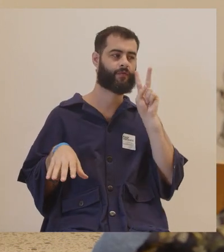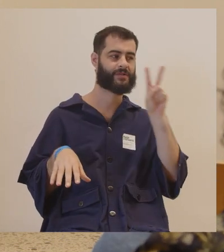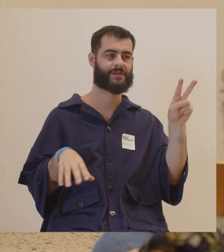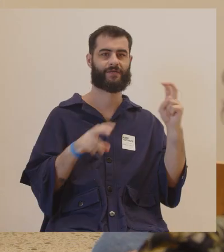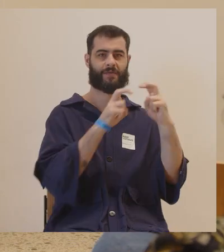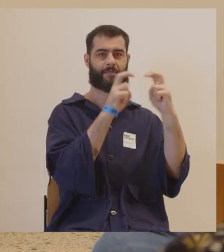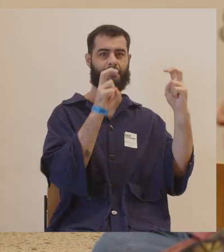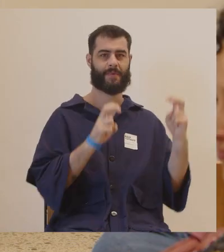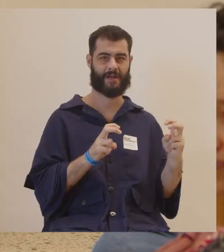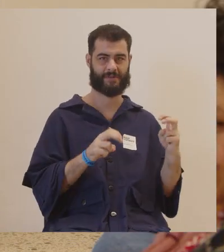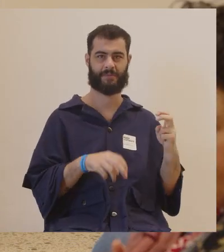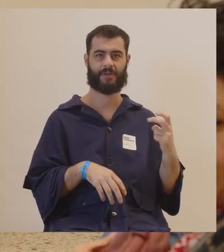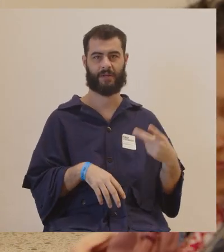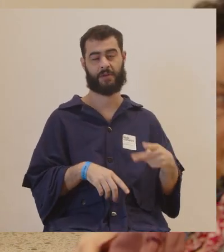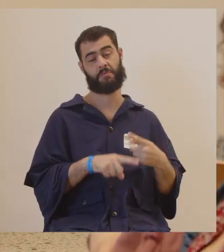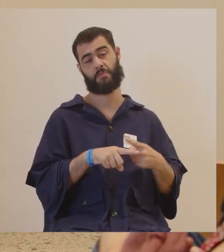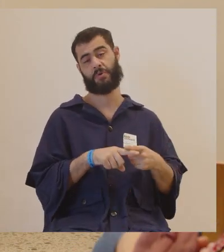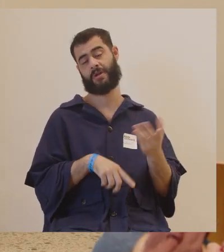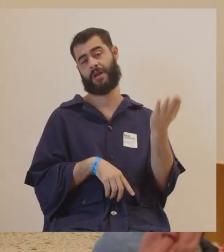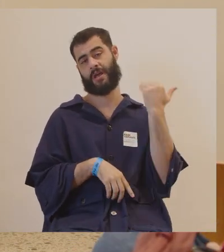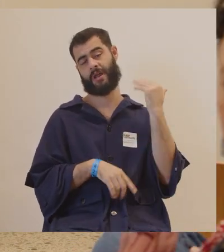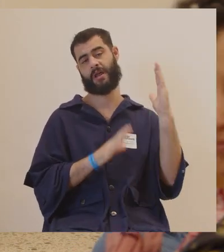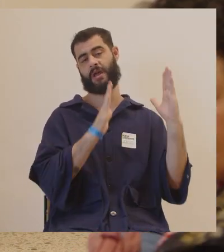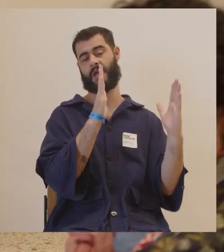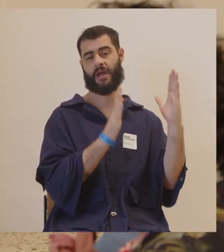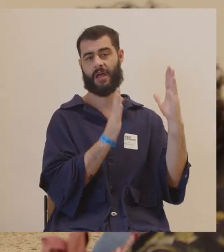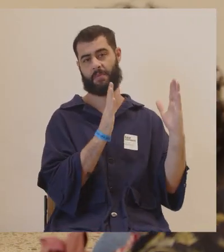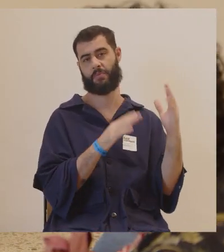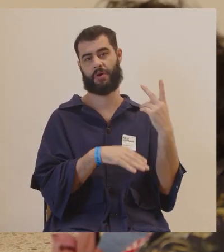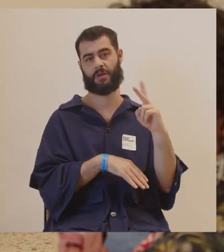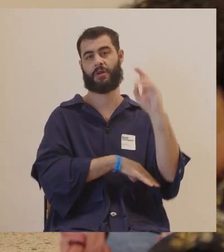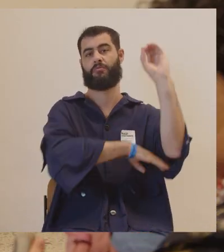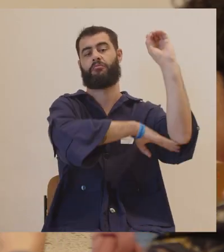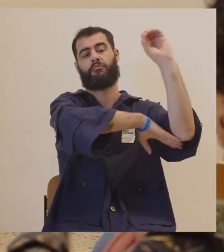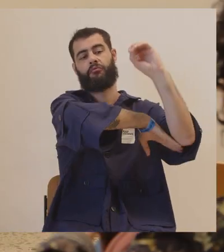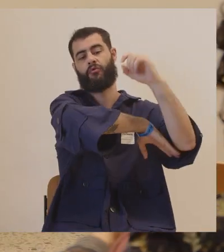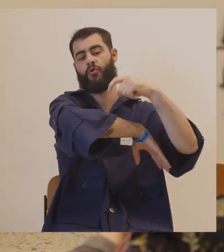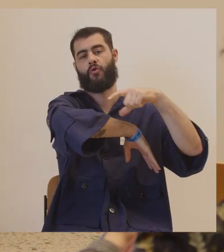causa da luz da época, o horário do dia que ele pintou?